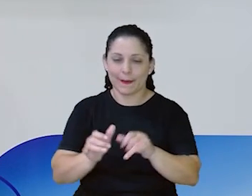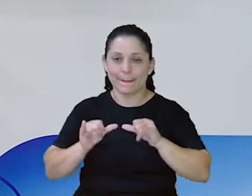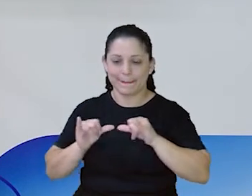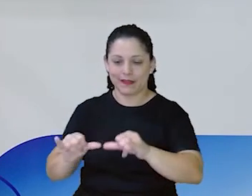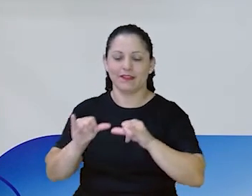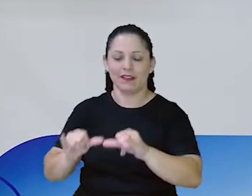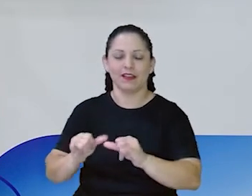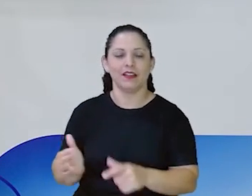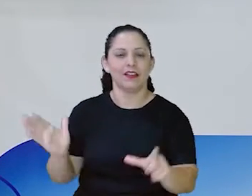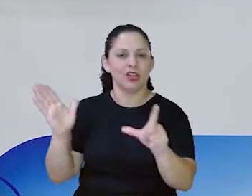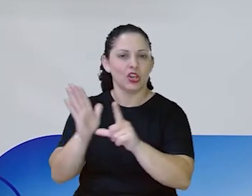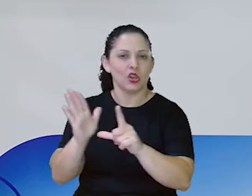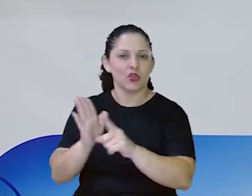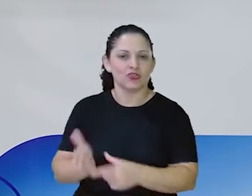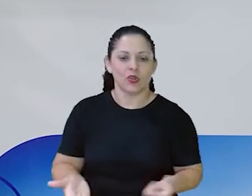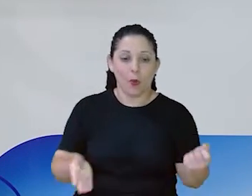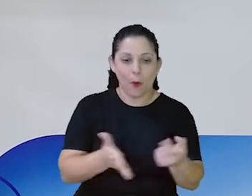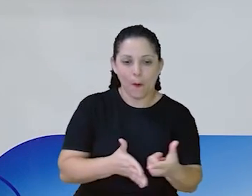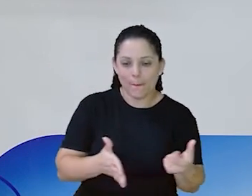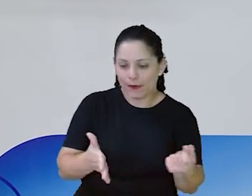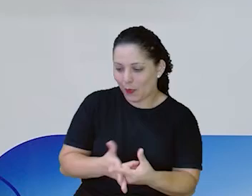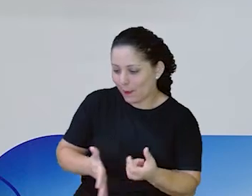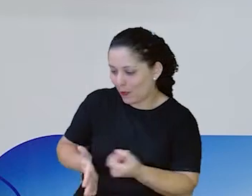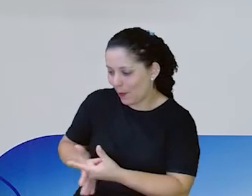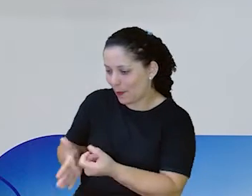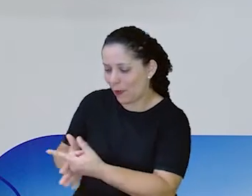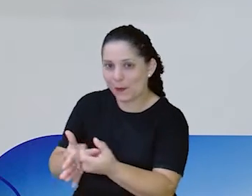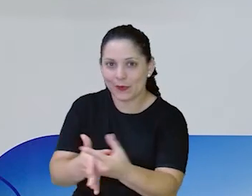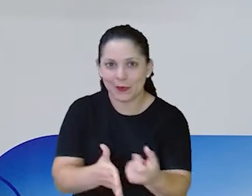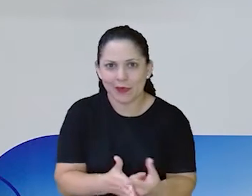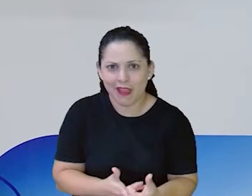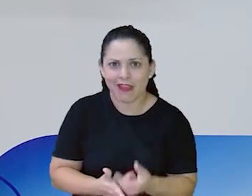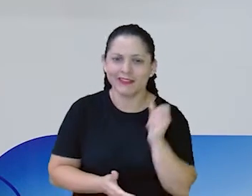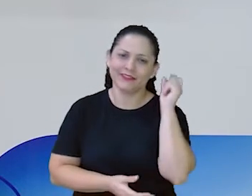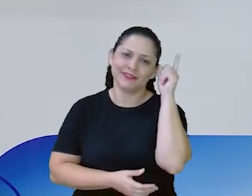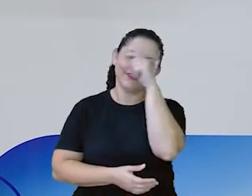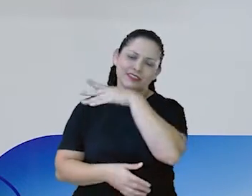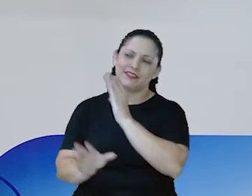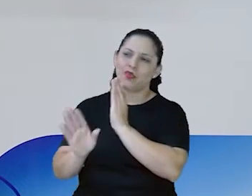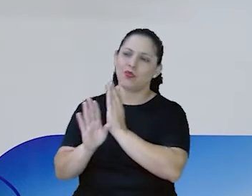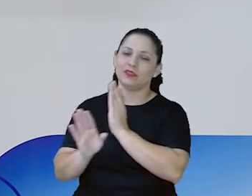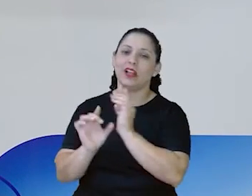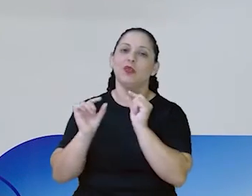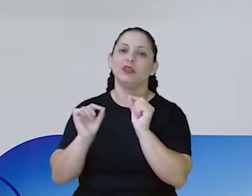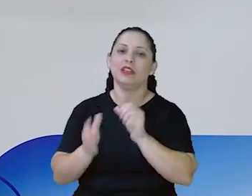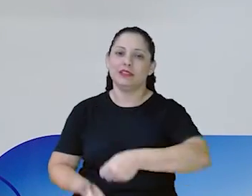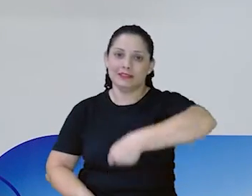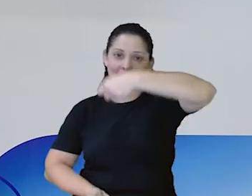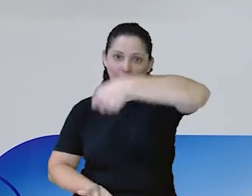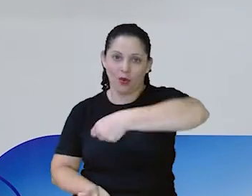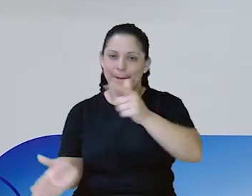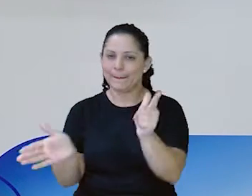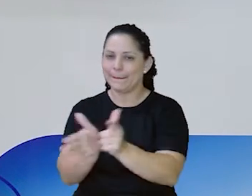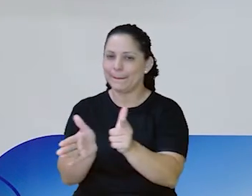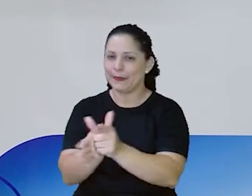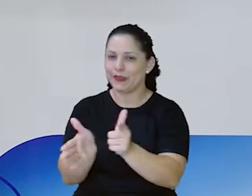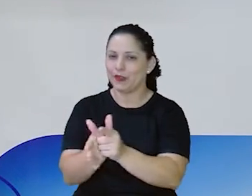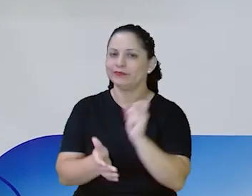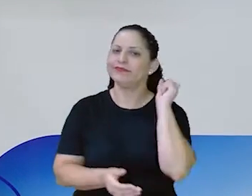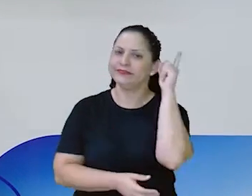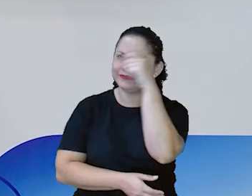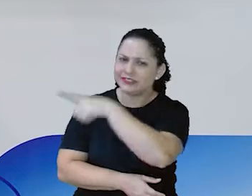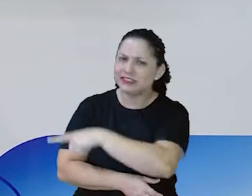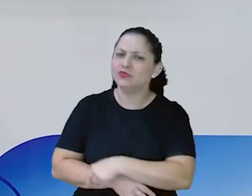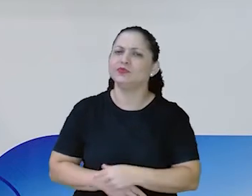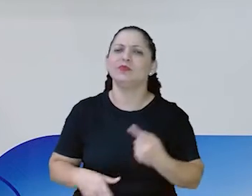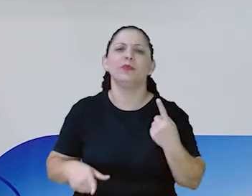numa loja e a gente quer comprar algo. Dificilmente a gente encontra, por exemplo, sacolas de papel. E por que eu estou fazendo essa comparação? Porque